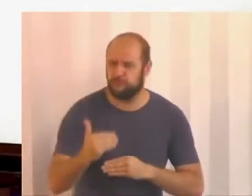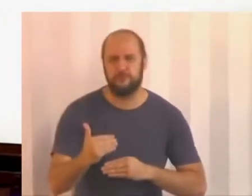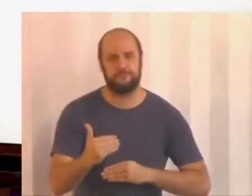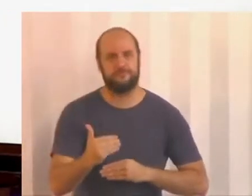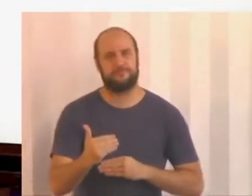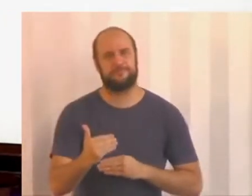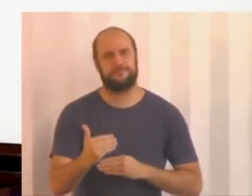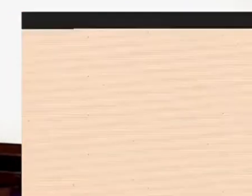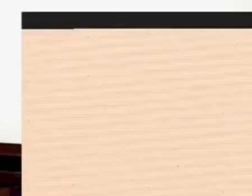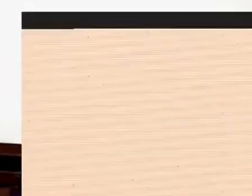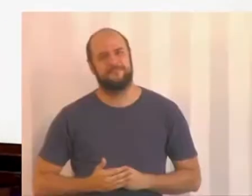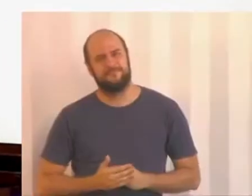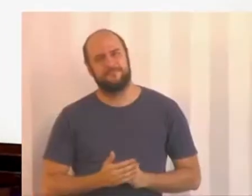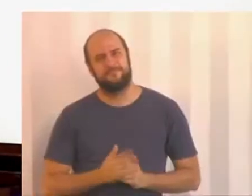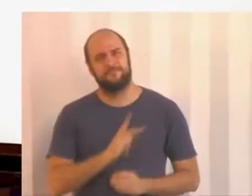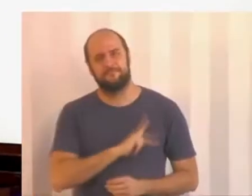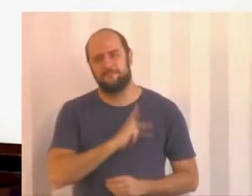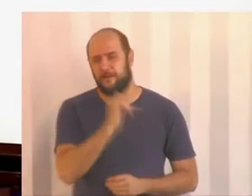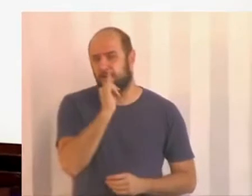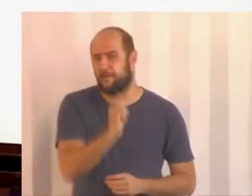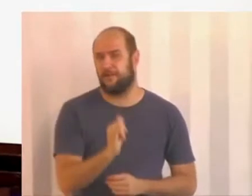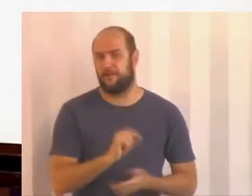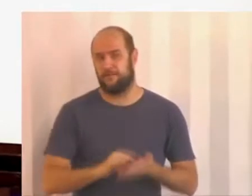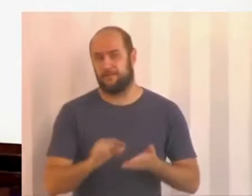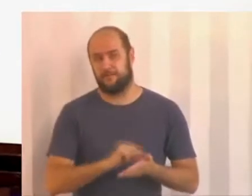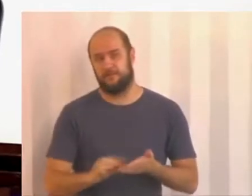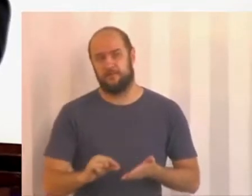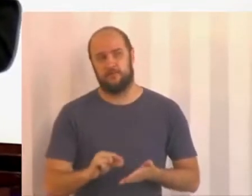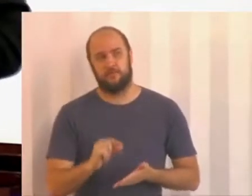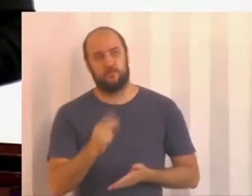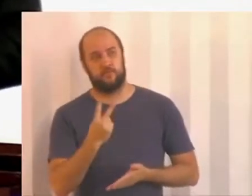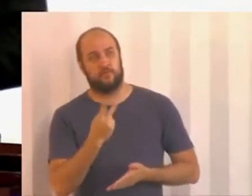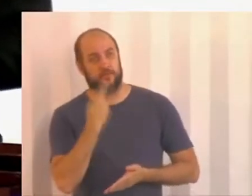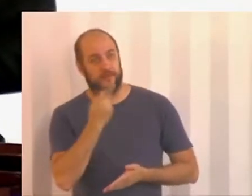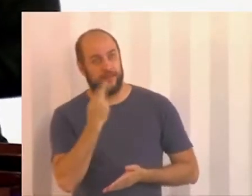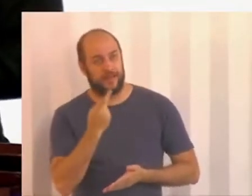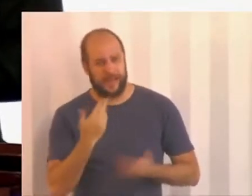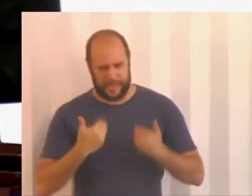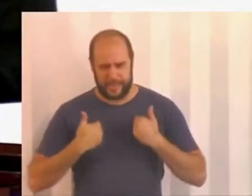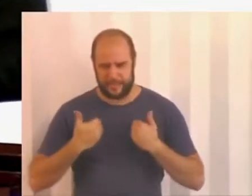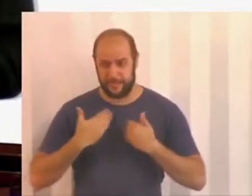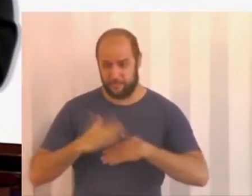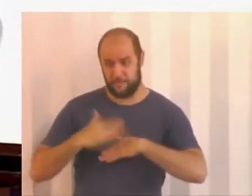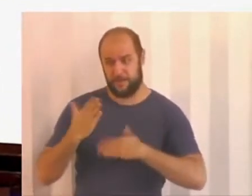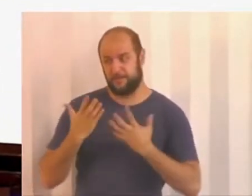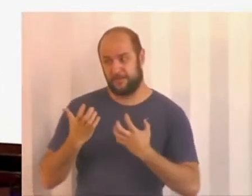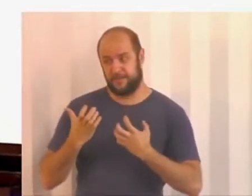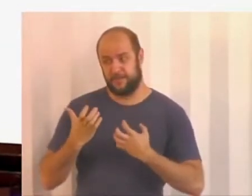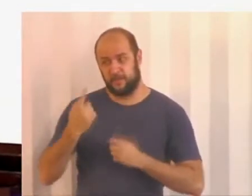Praticando isso. Ele diz no versículo 2, completai a minha alegria, de modo que penseis a mesma